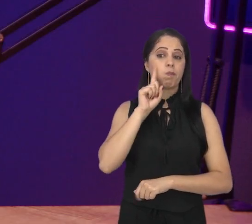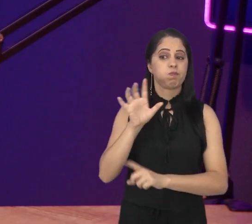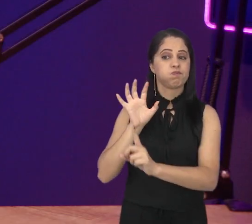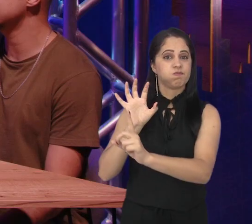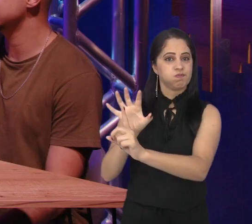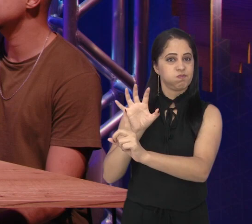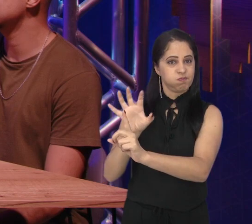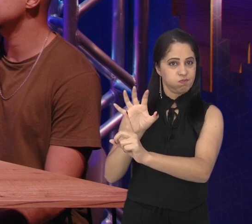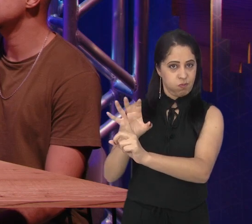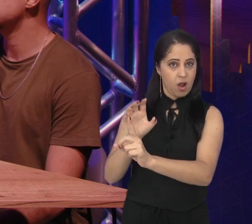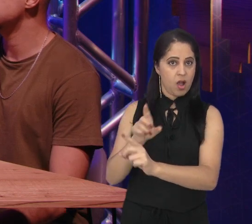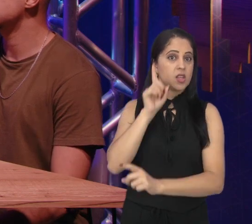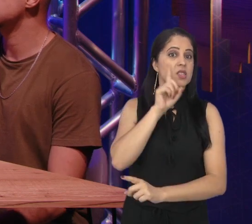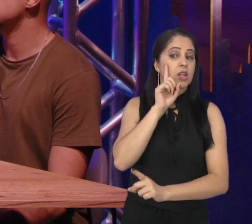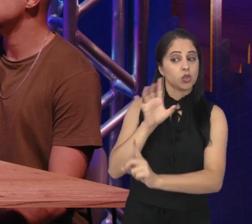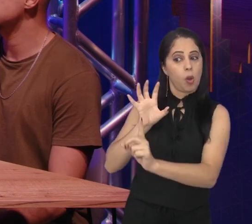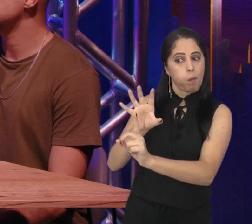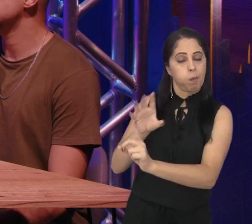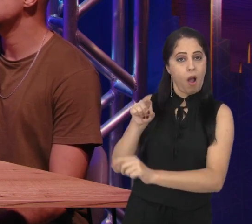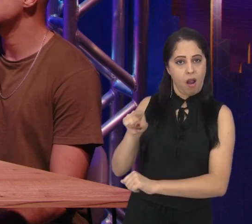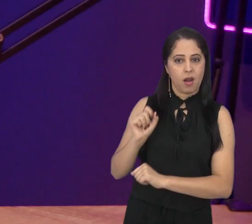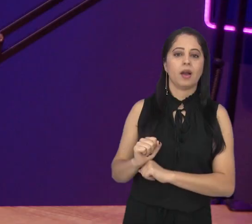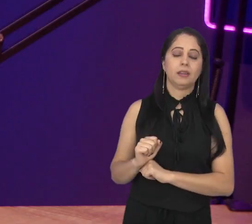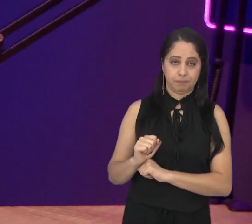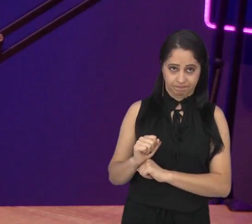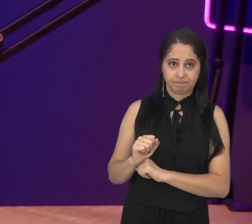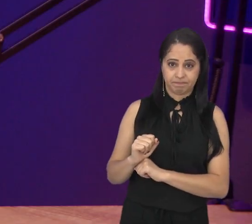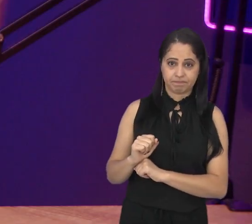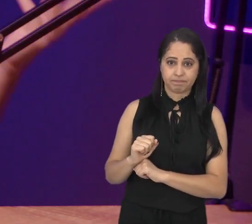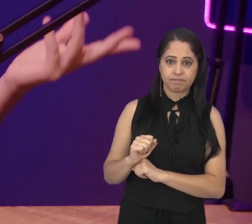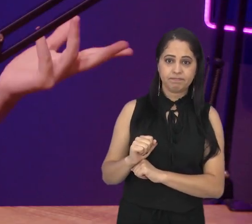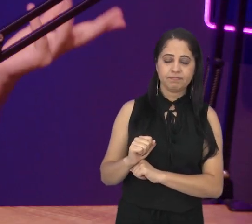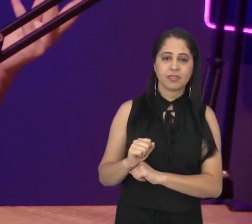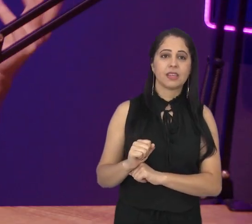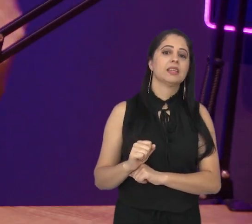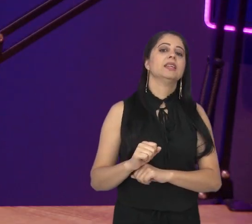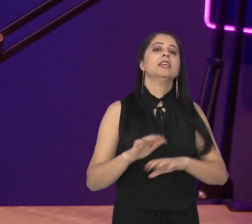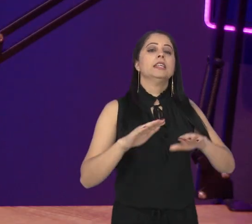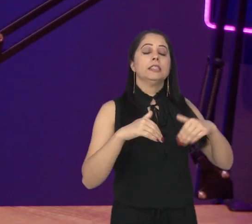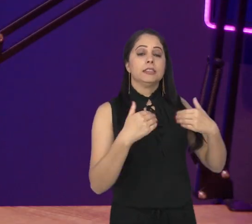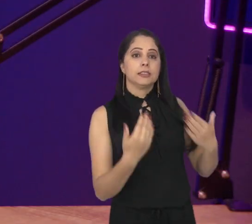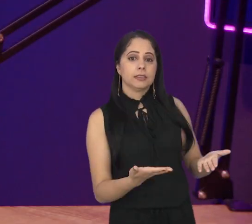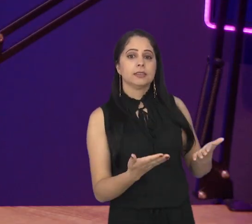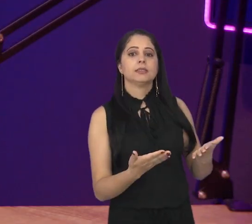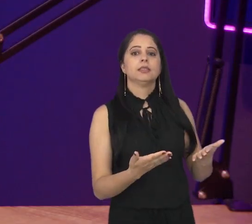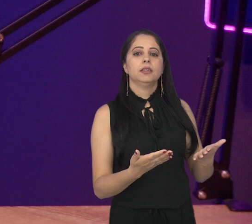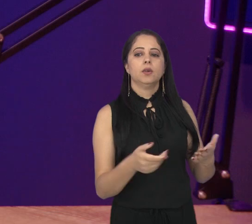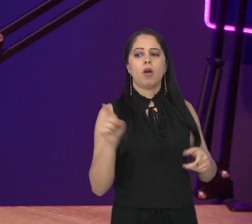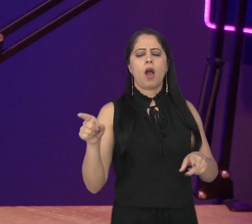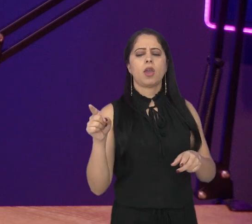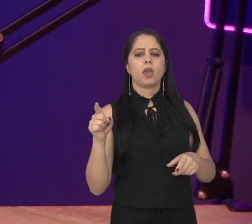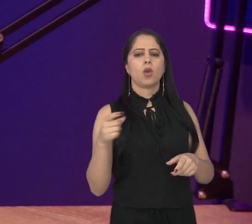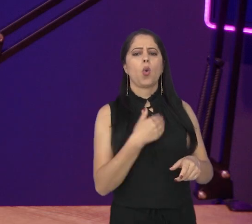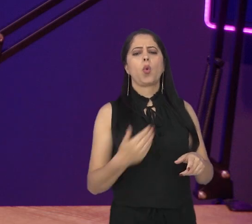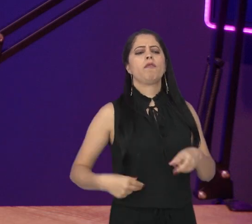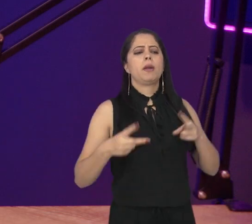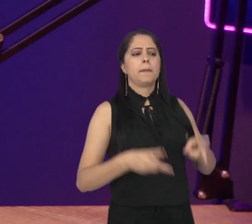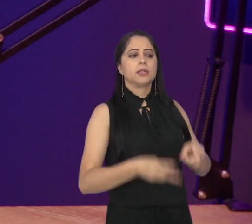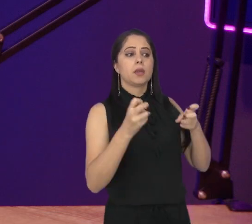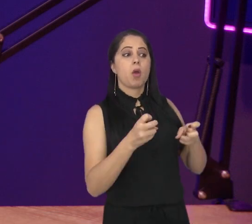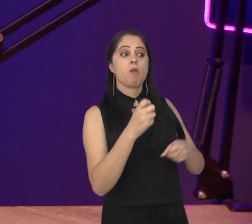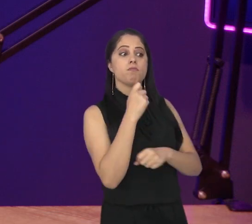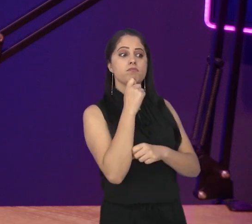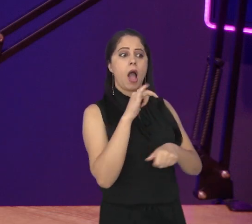poder, cultural, exatamente, o poder e a influência que os Estados Unidos exercia nos outros países através do cinema,